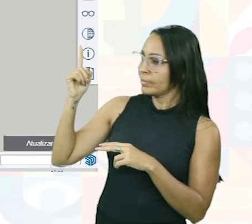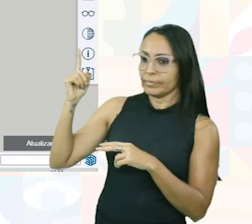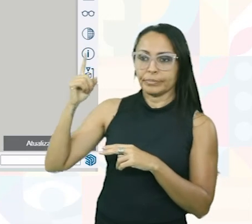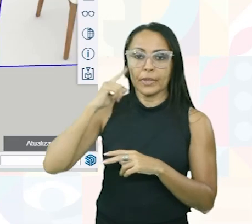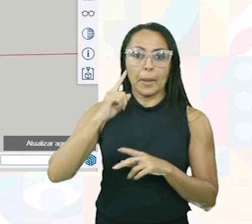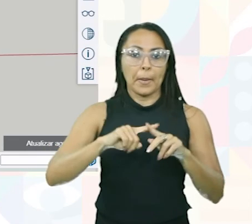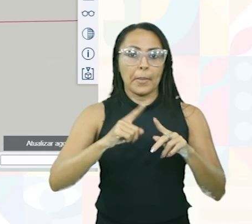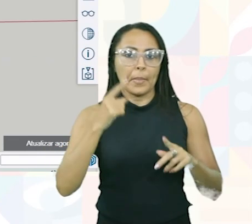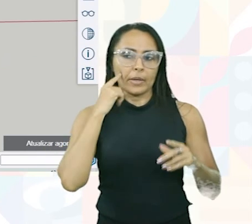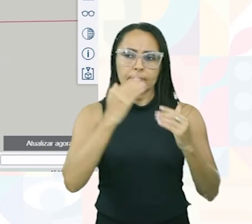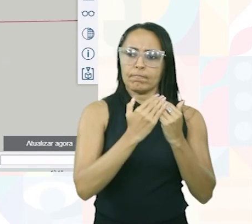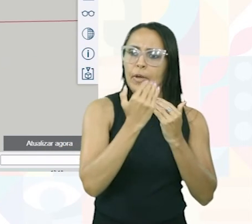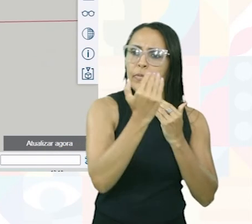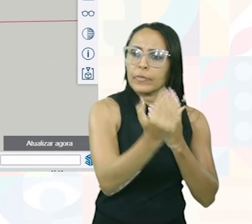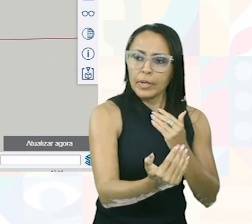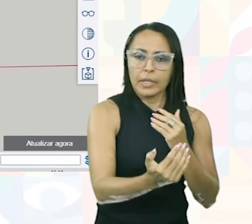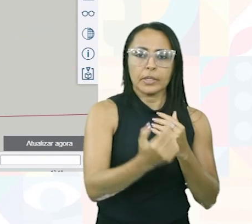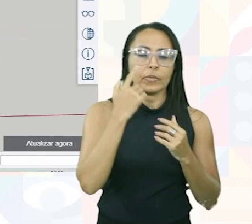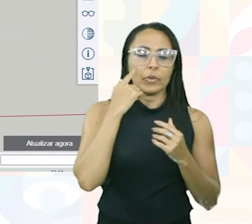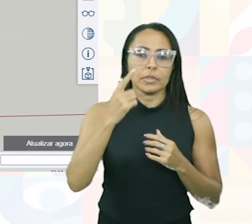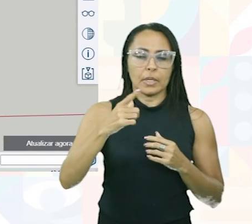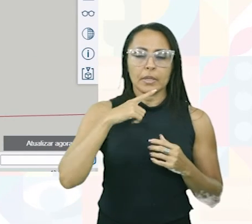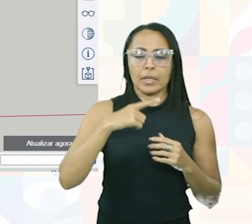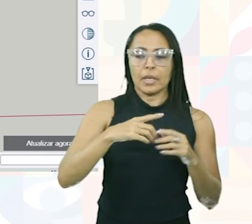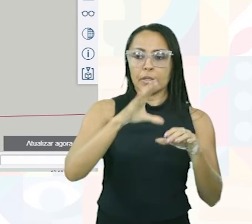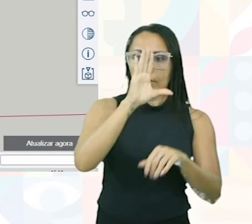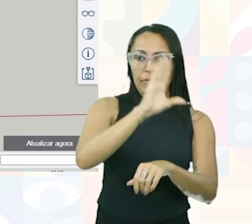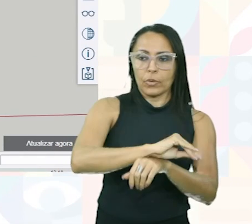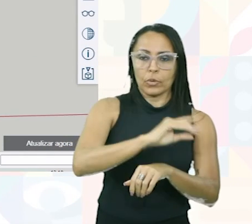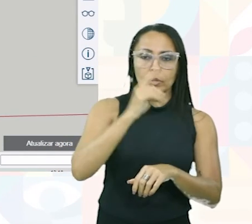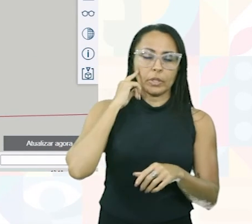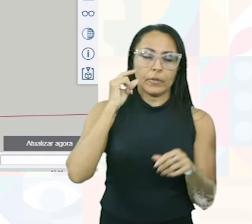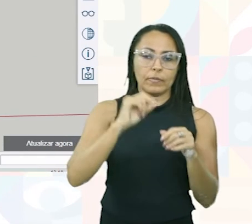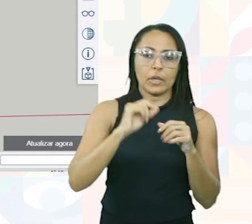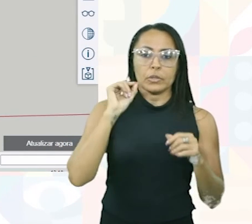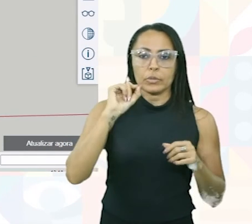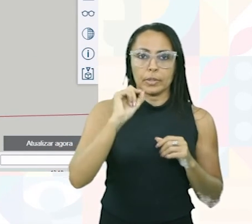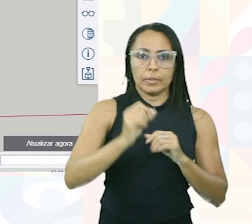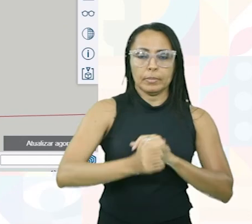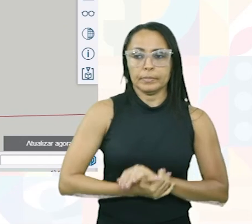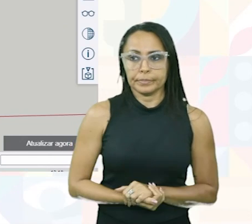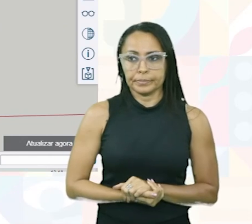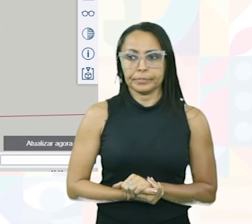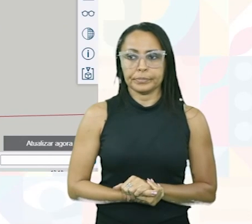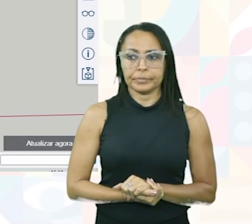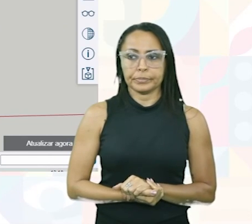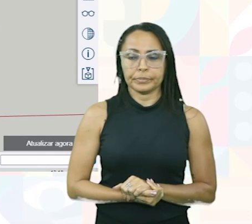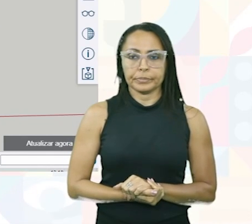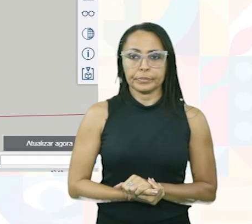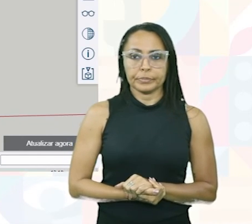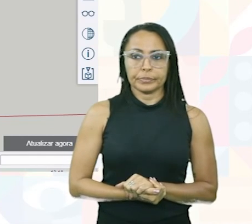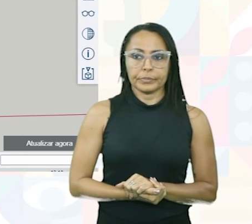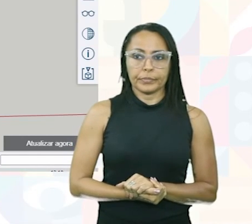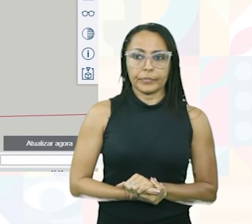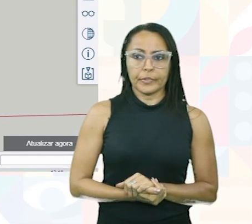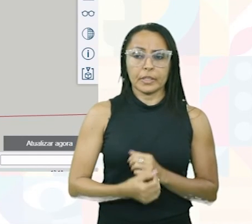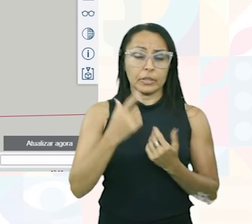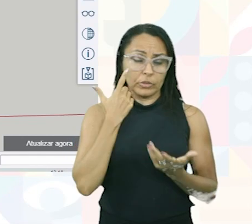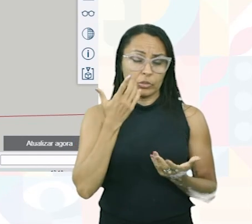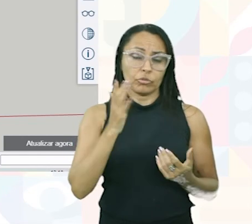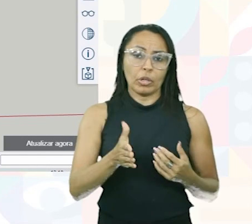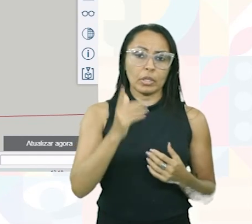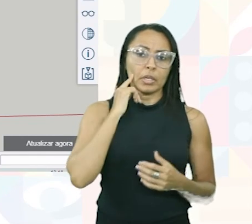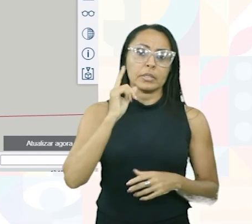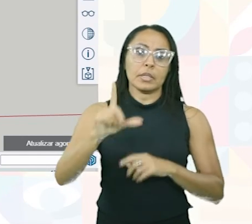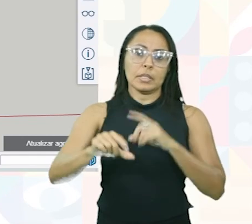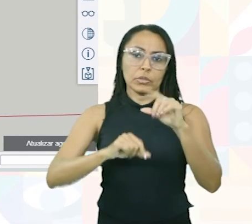na frente, vocês vão ter essa foto. Então, o que é que a gente faz para poder tirar essa foto? O objeto, ele tá todo selecionado, né? A gente pode ver que